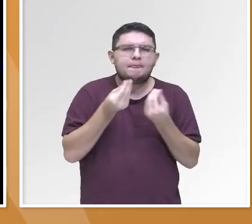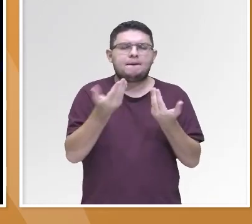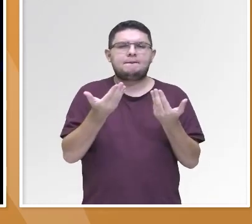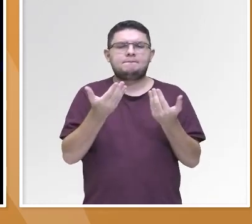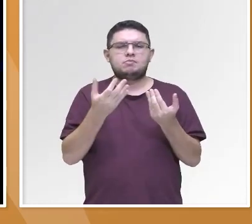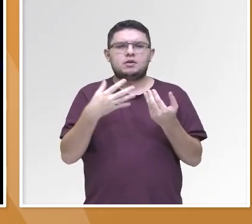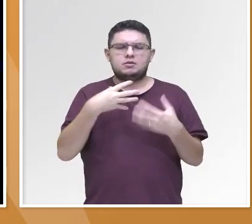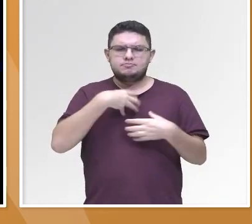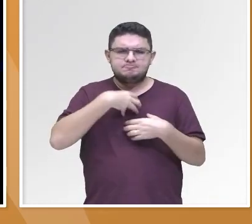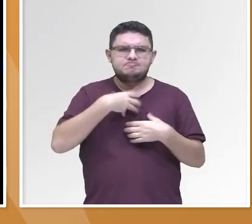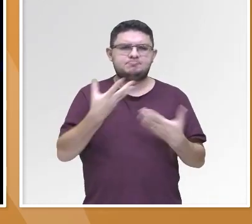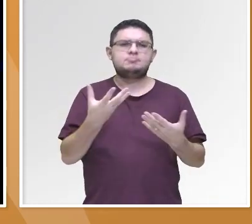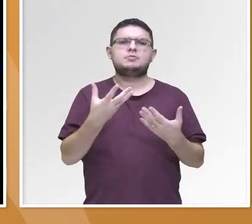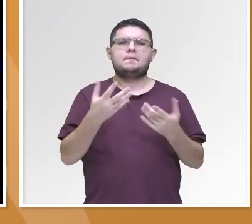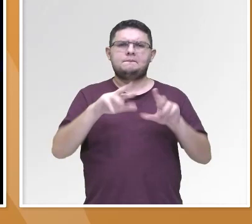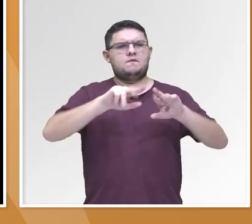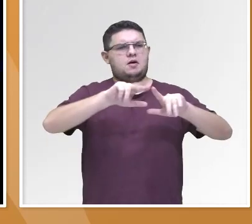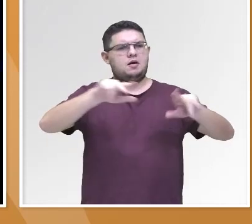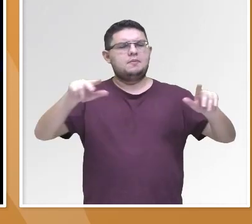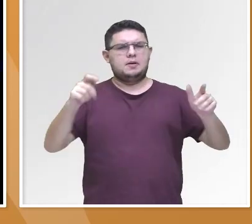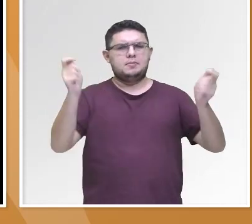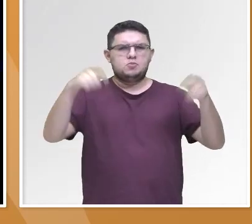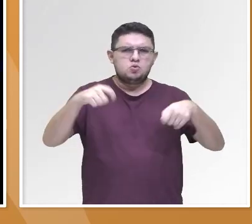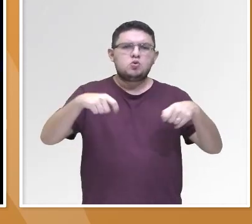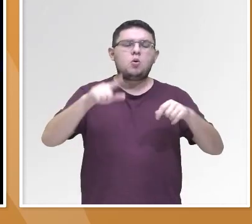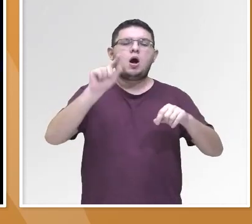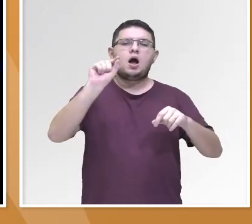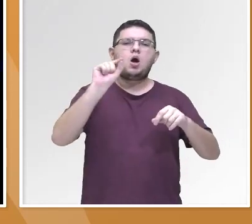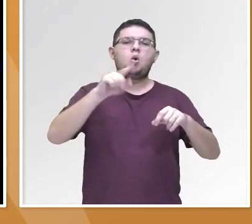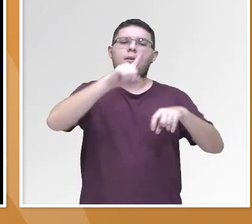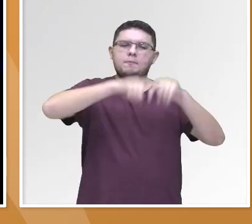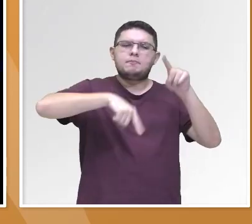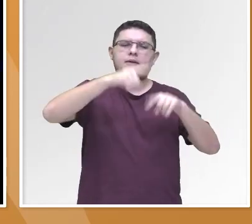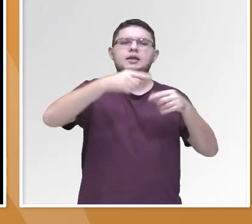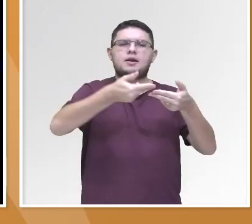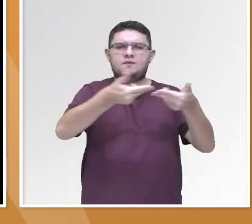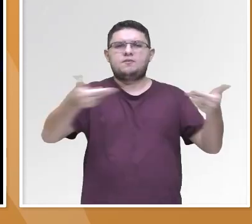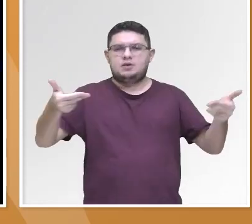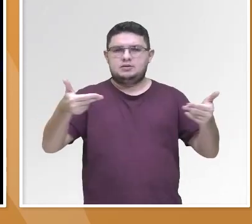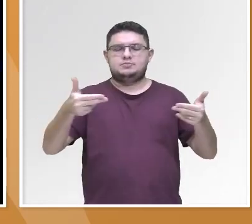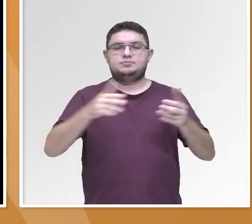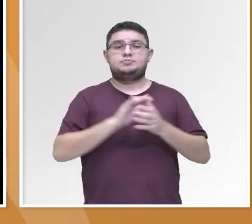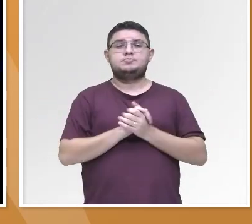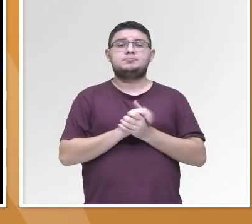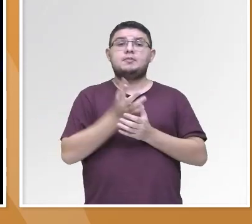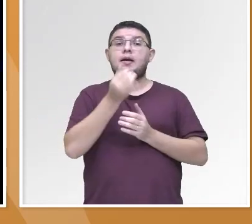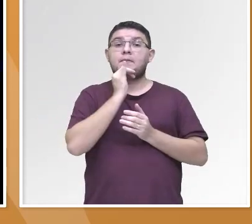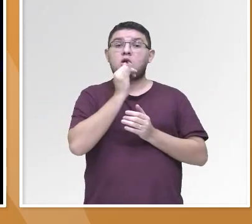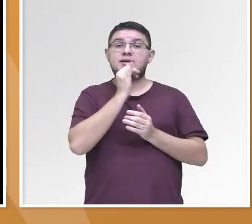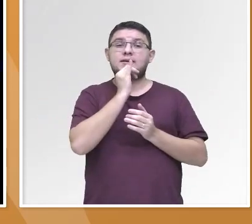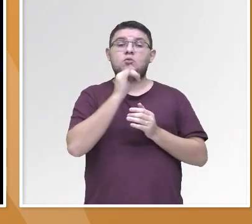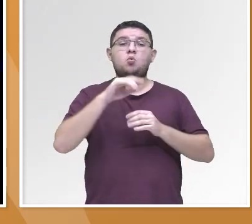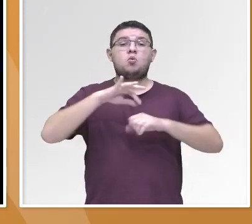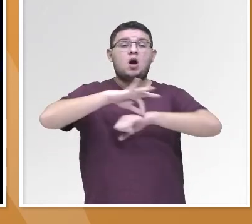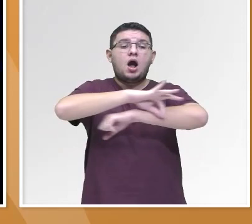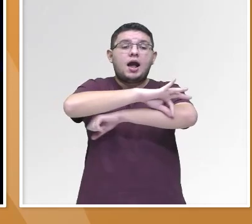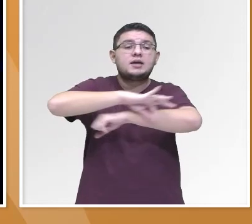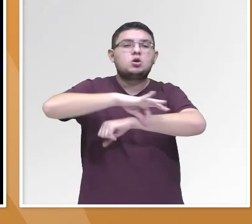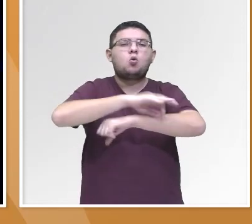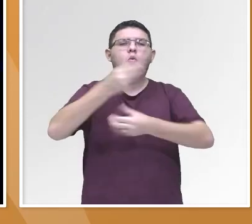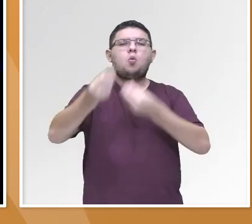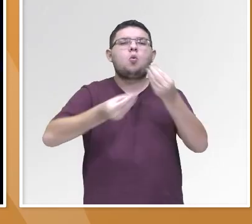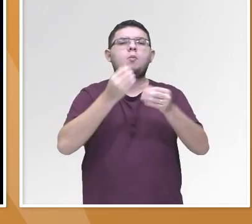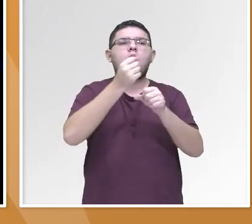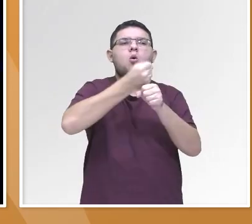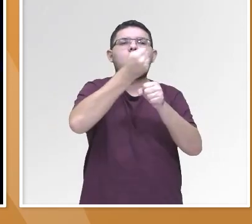Para você estar ali nesse momento ali com as coisas materiais. Como, por exemplo, a arquitetura no modo de construir as